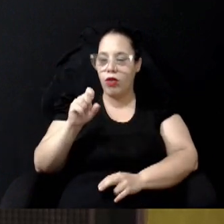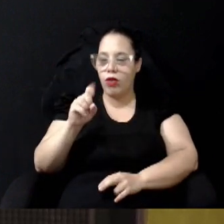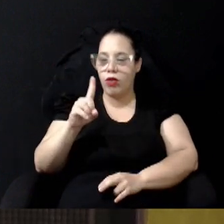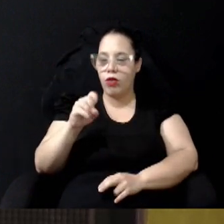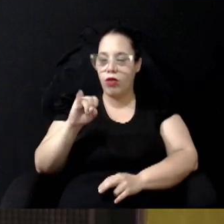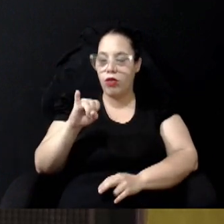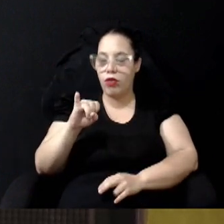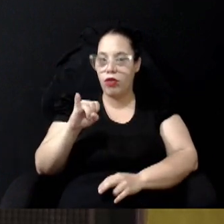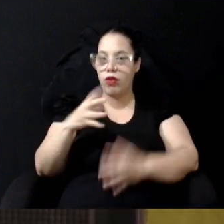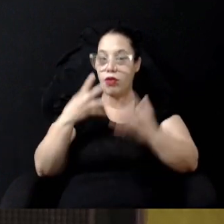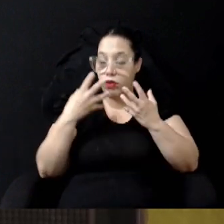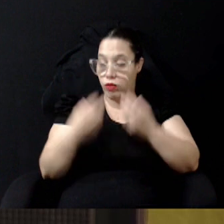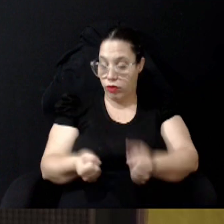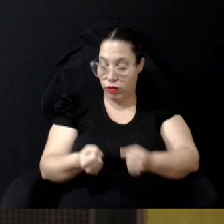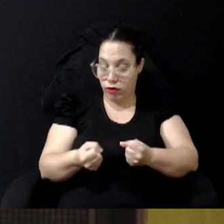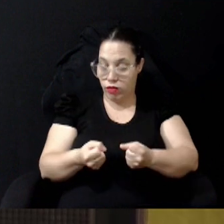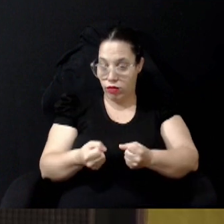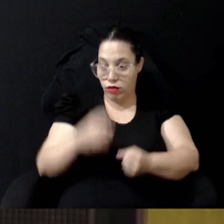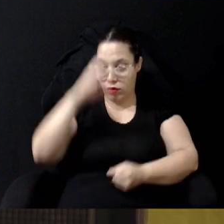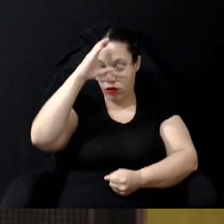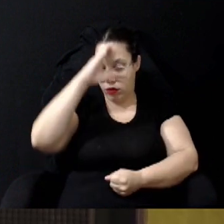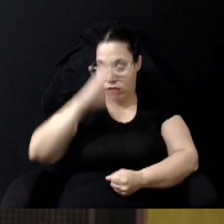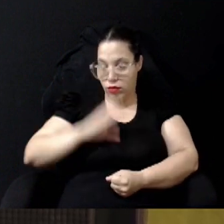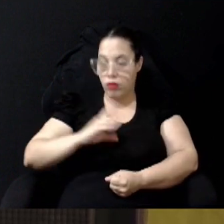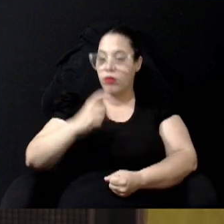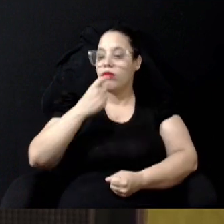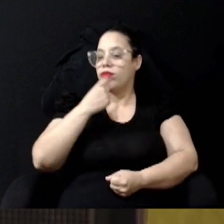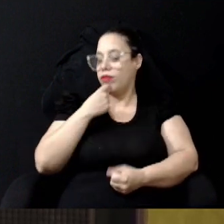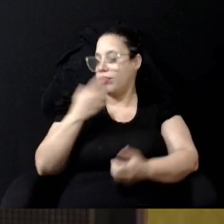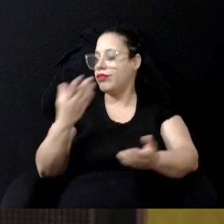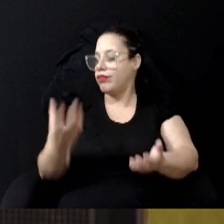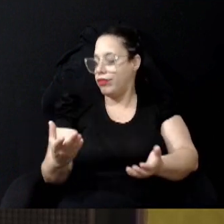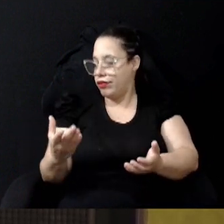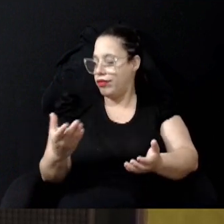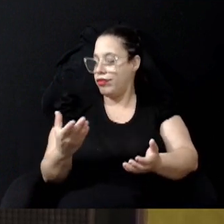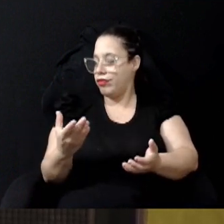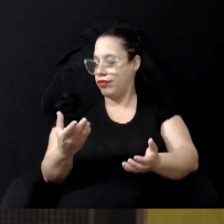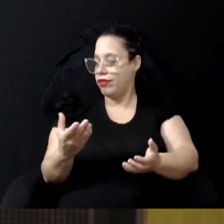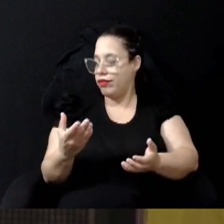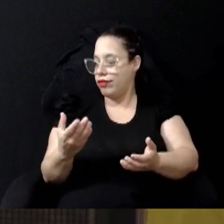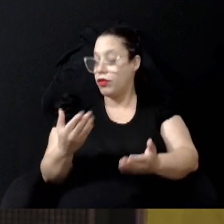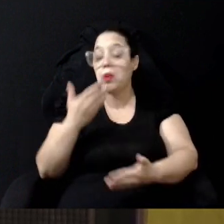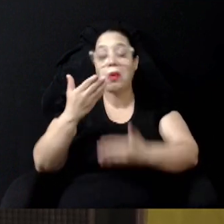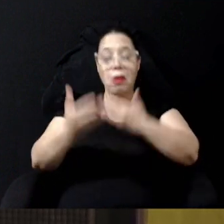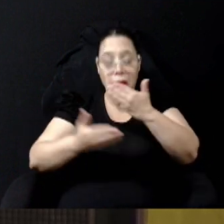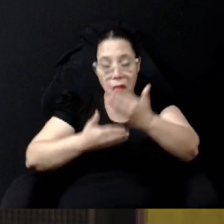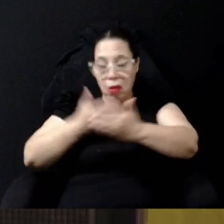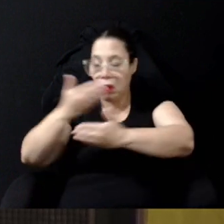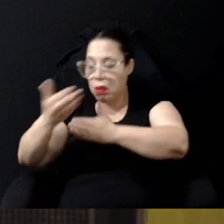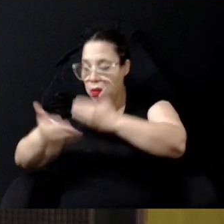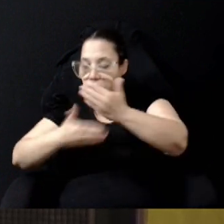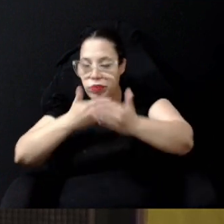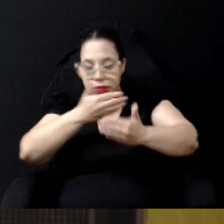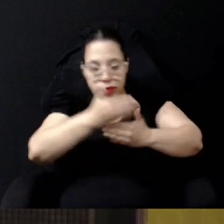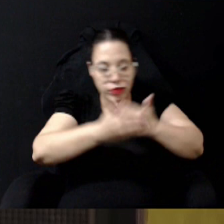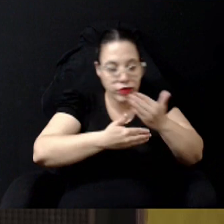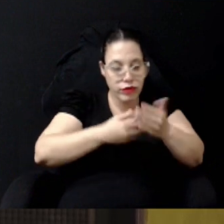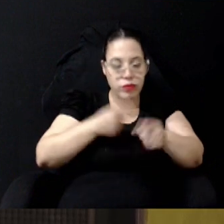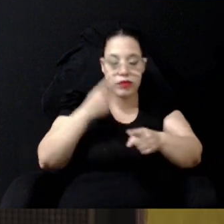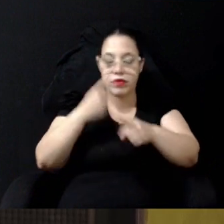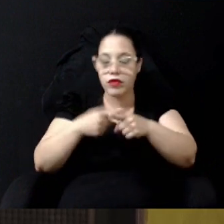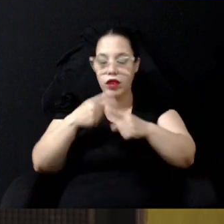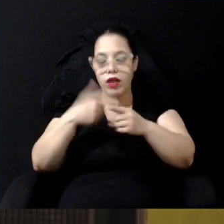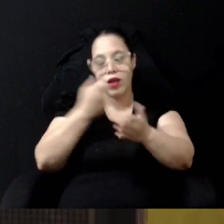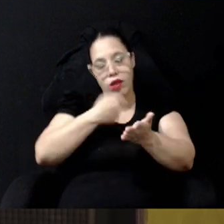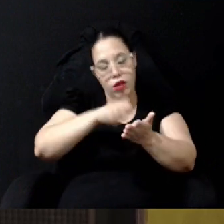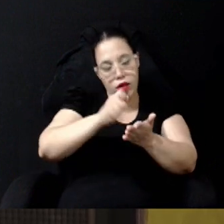recebe esse título de cidadão campineiro por essa contribuição, porque ao escrever essa